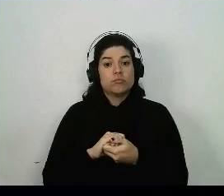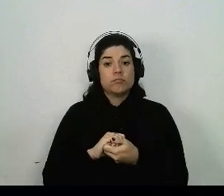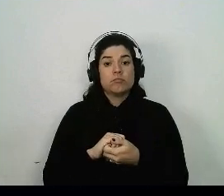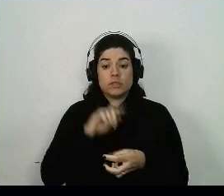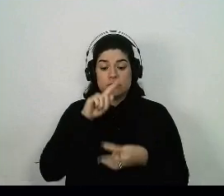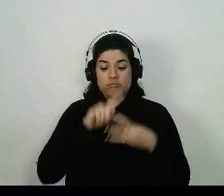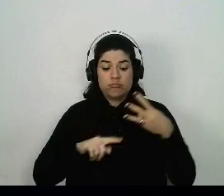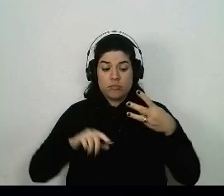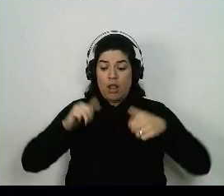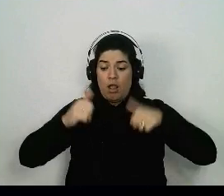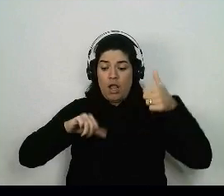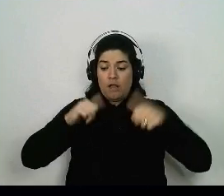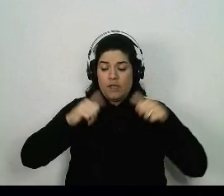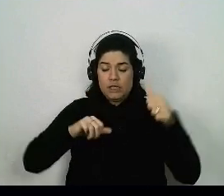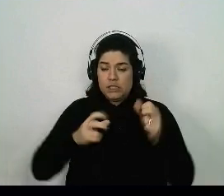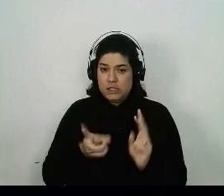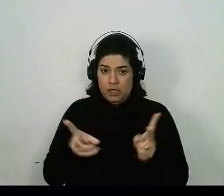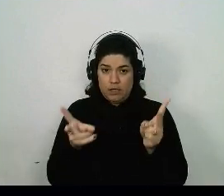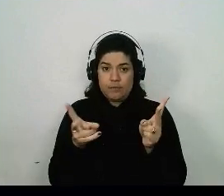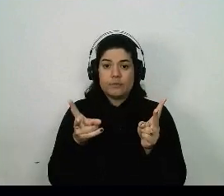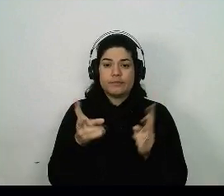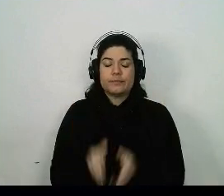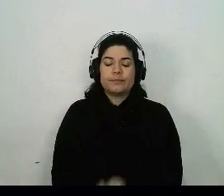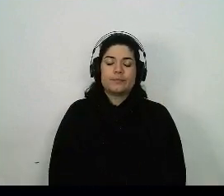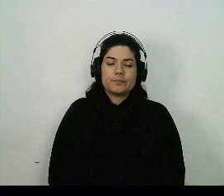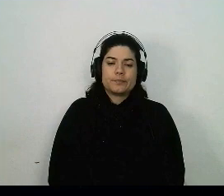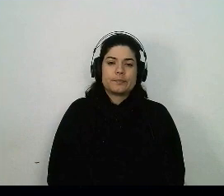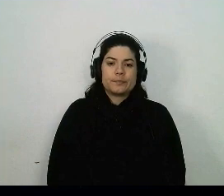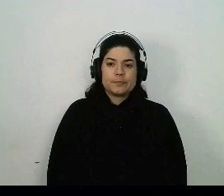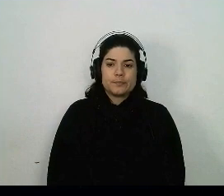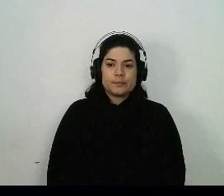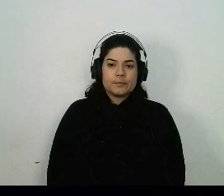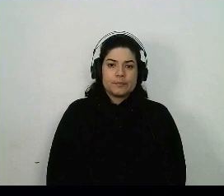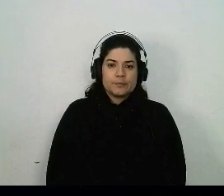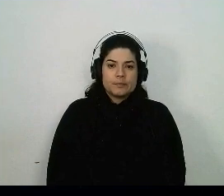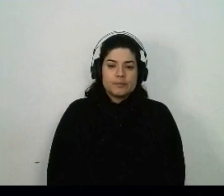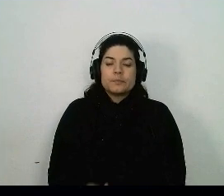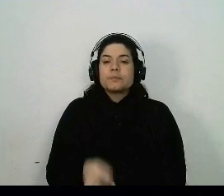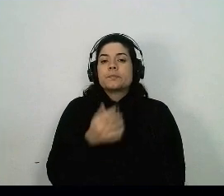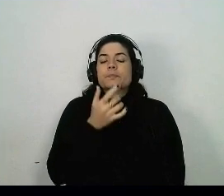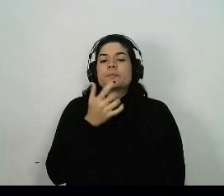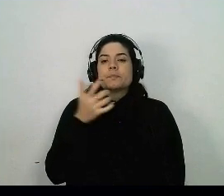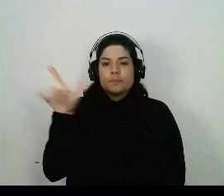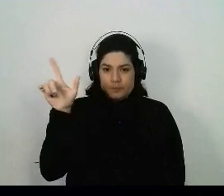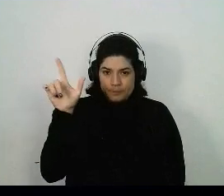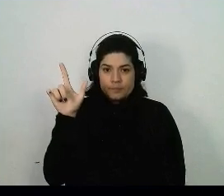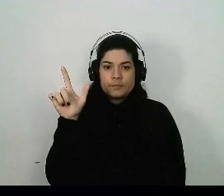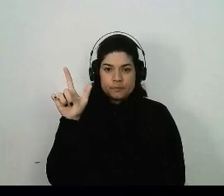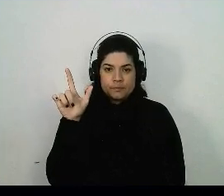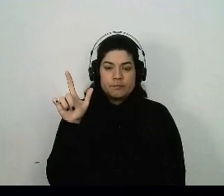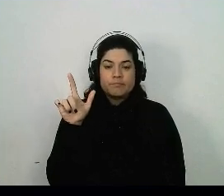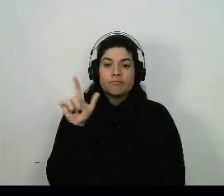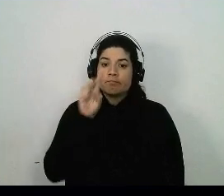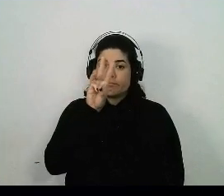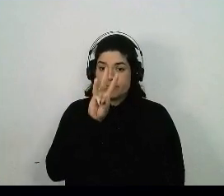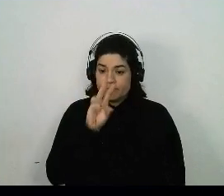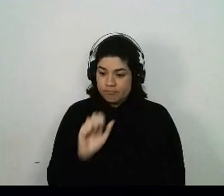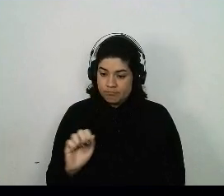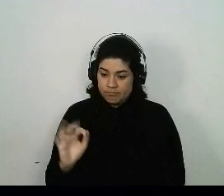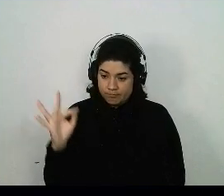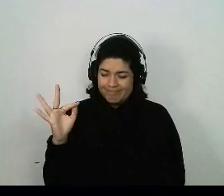tá? Nesse framework. Passando para o próximo, e aí de forma bem rápida, a gente está um